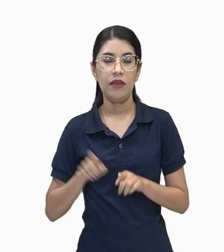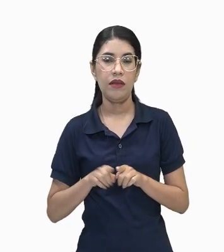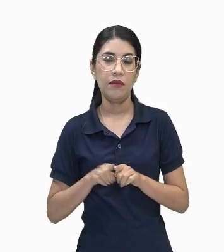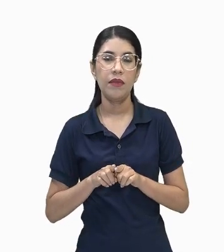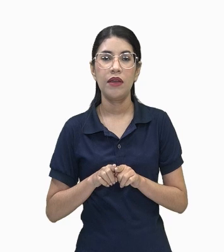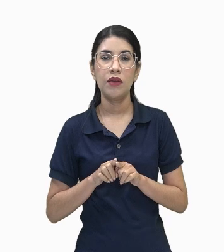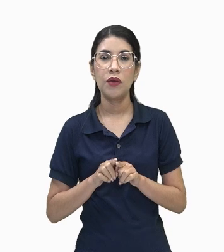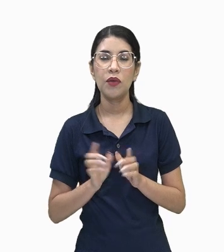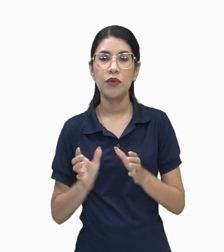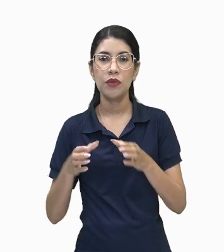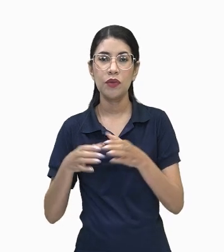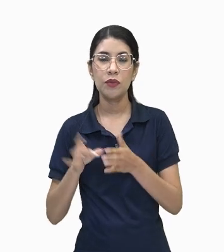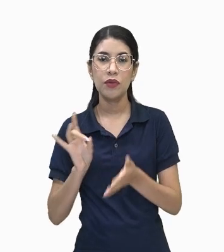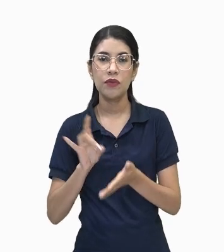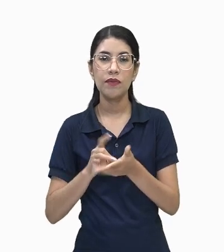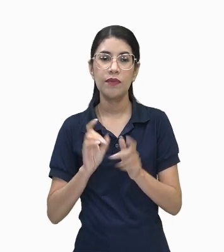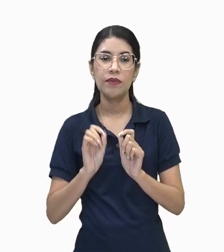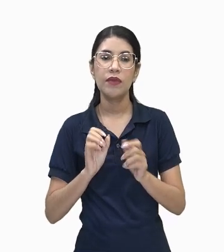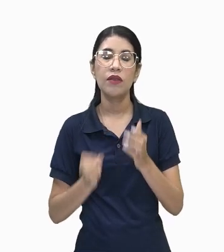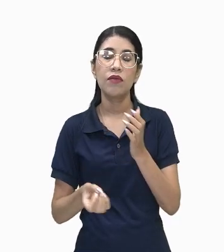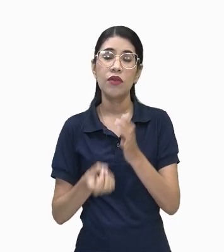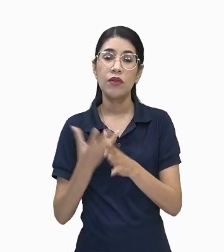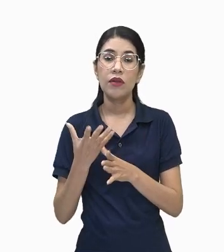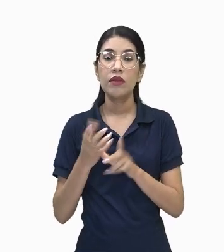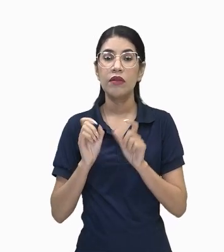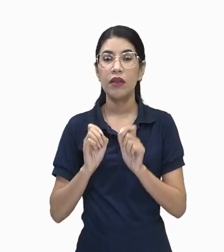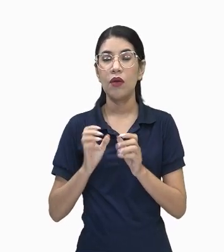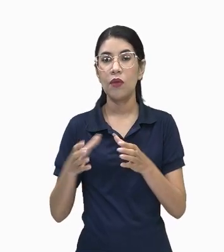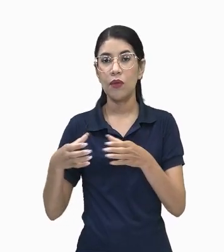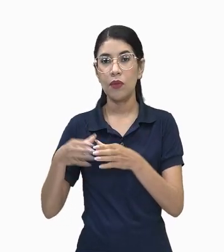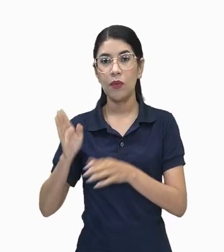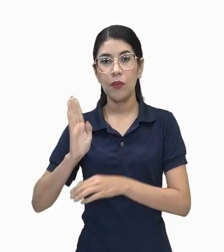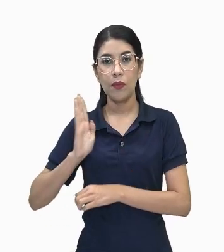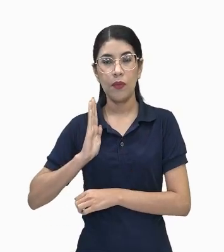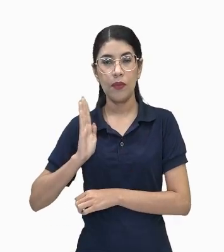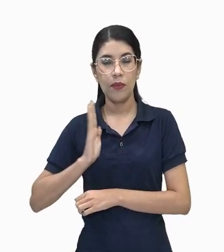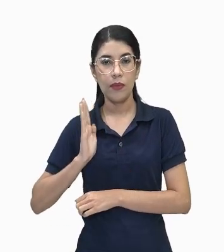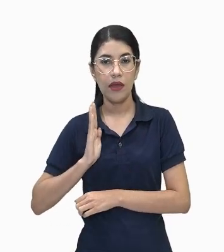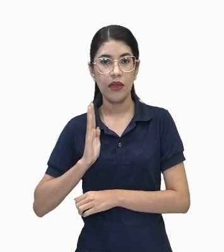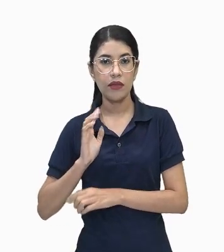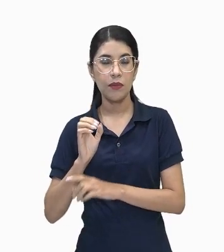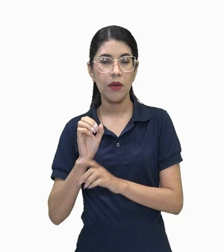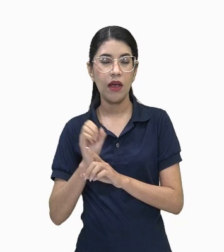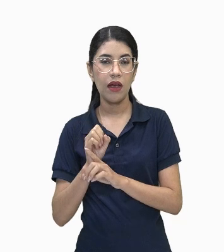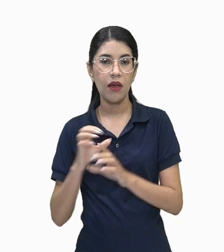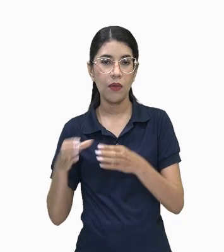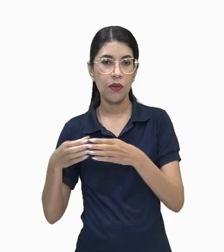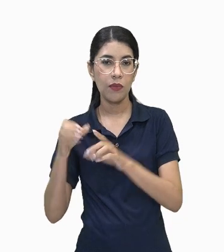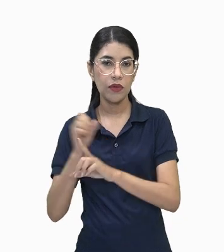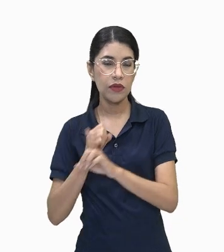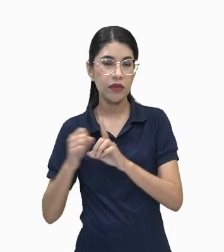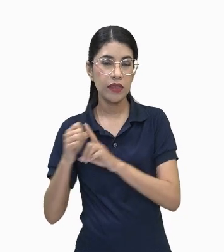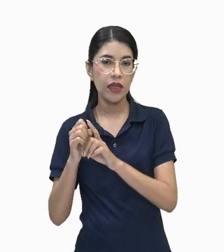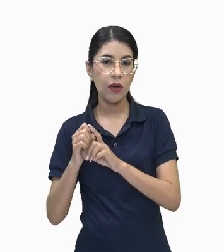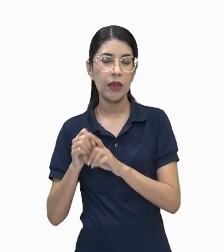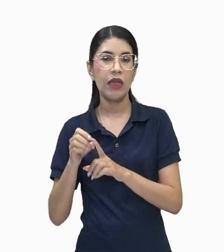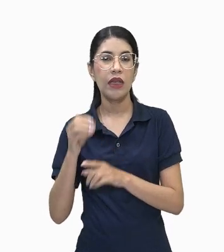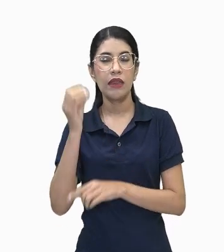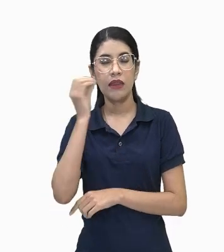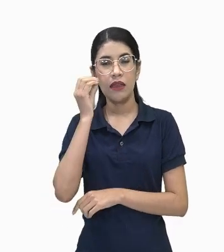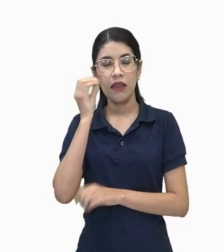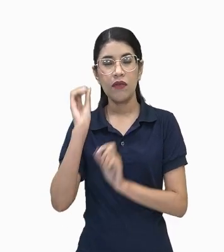ofício. Junto a isso surge a burguesia, uma nova classe social empenhada em adquirir